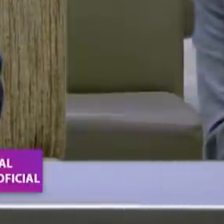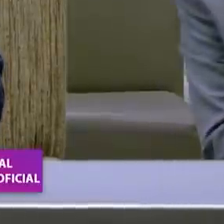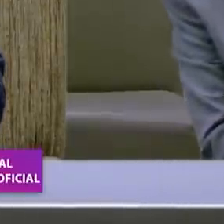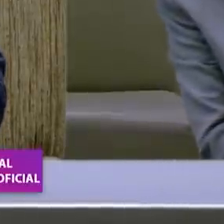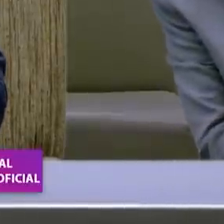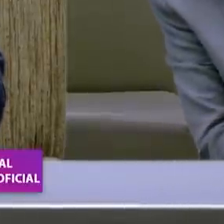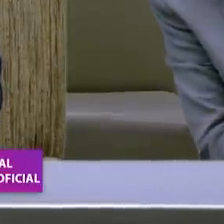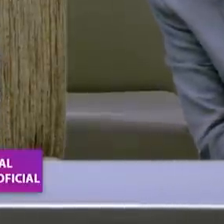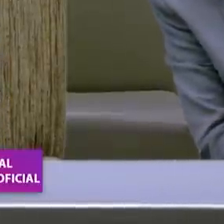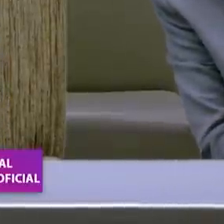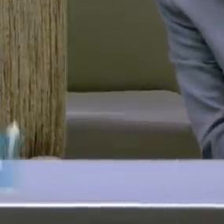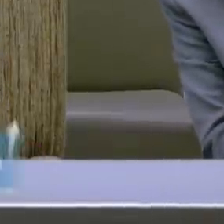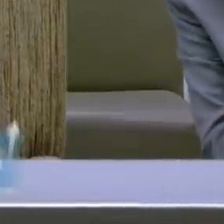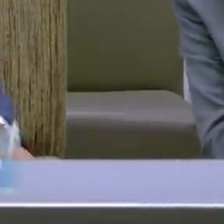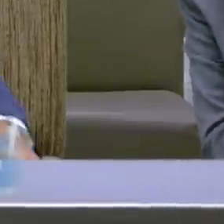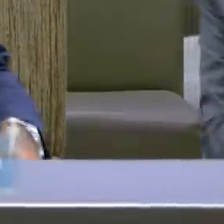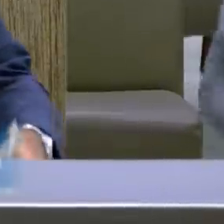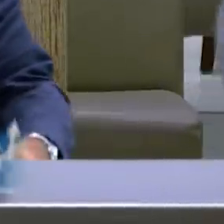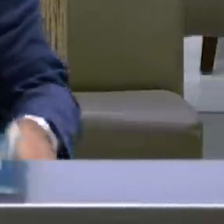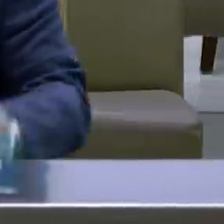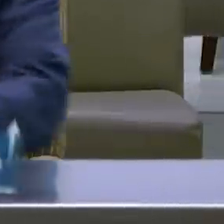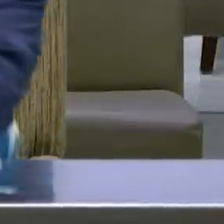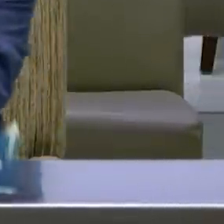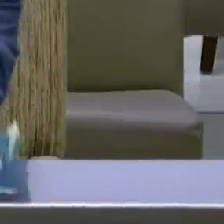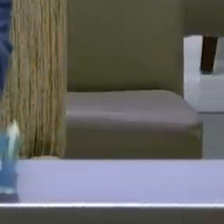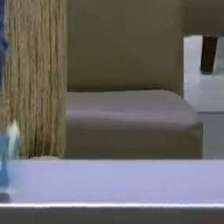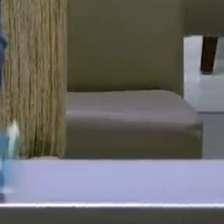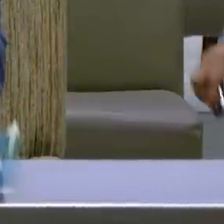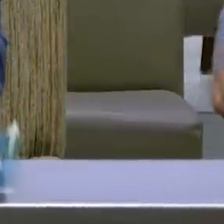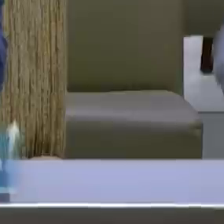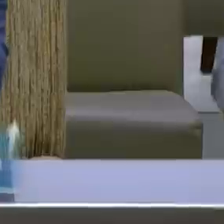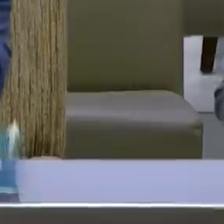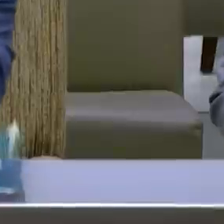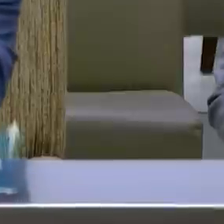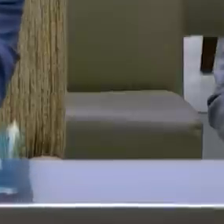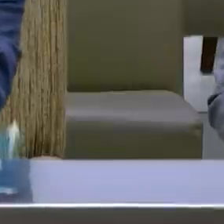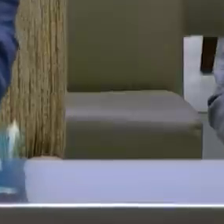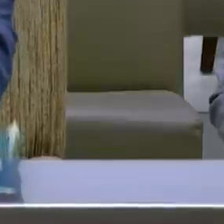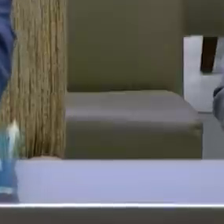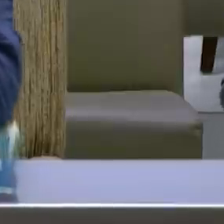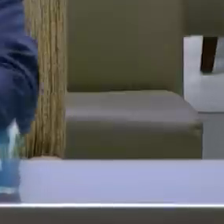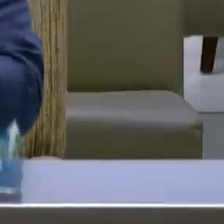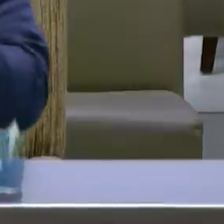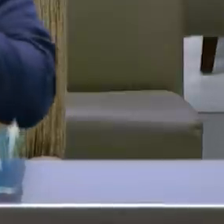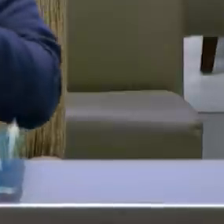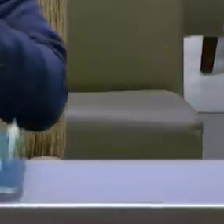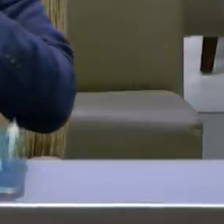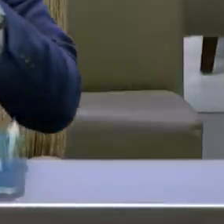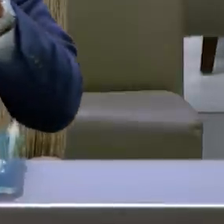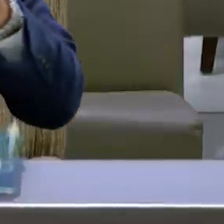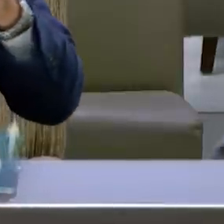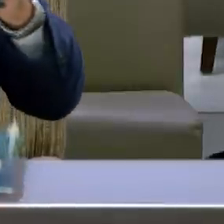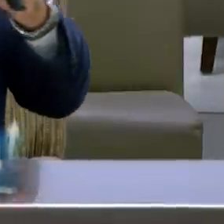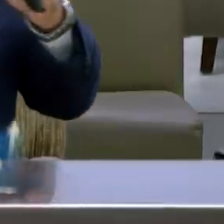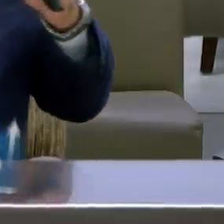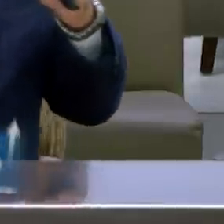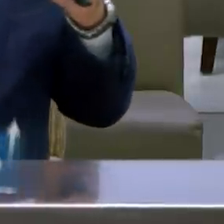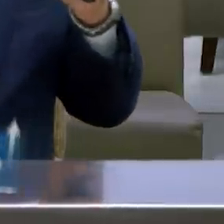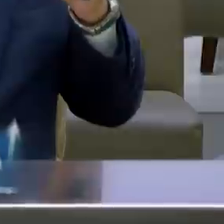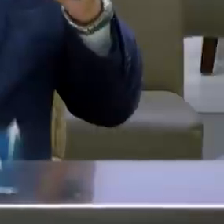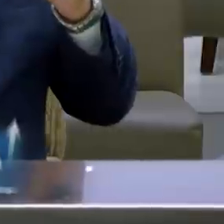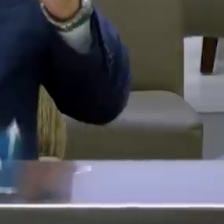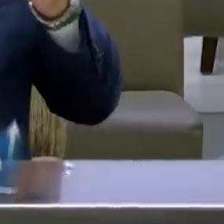nesta noite, neste culto unificado com jovens e adolescentes aqui da nossa igreja